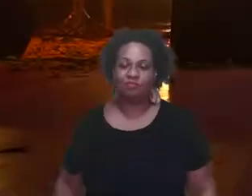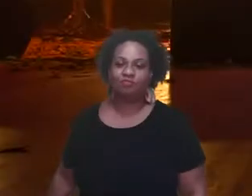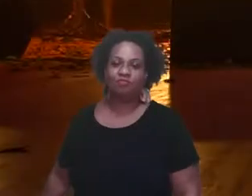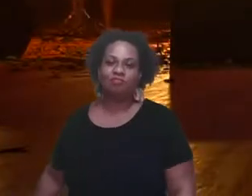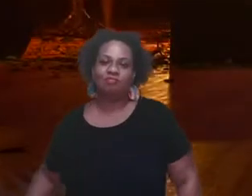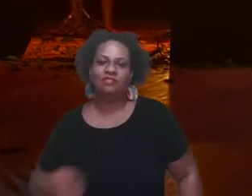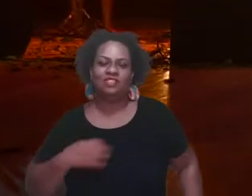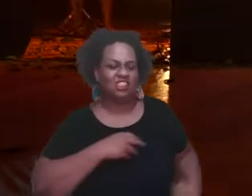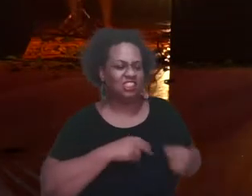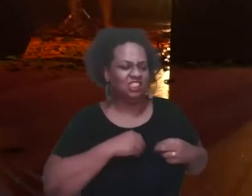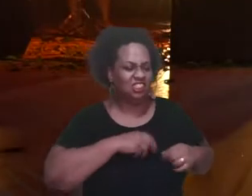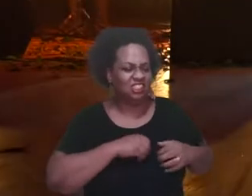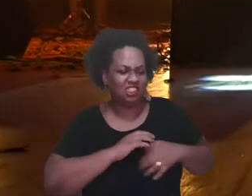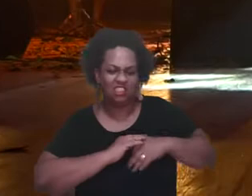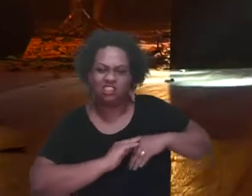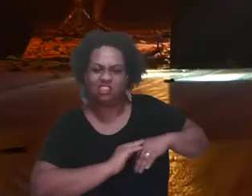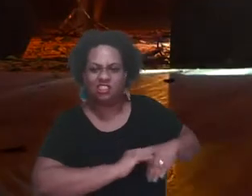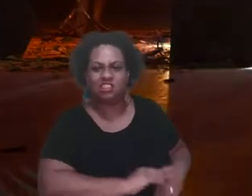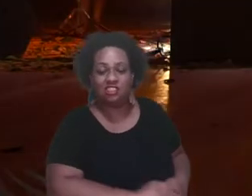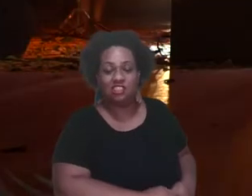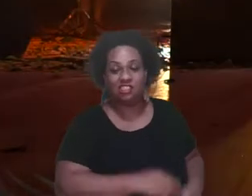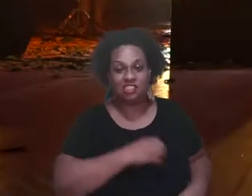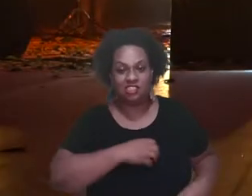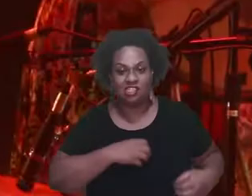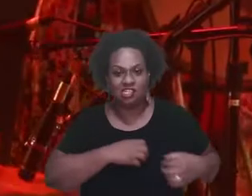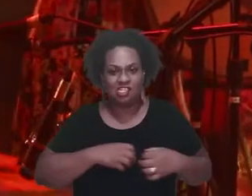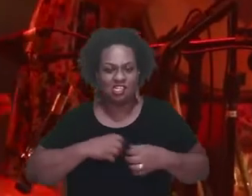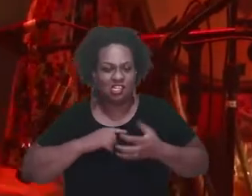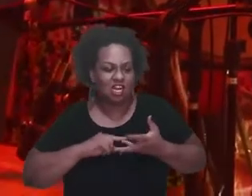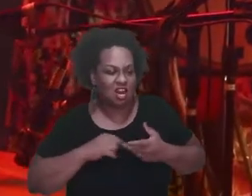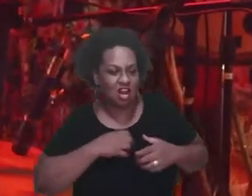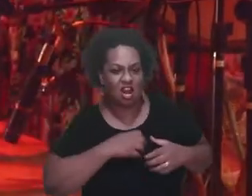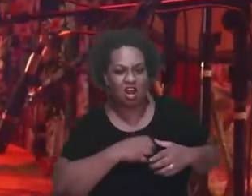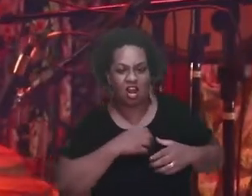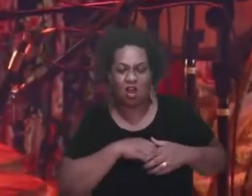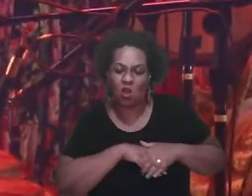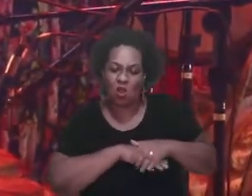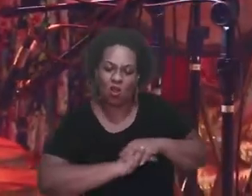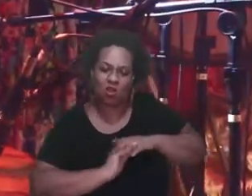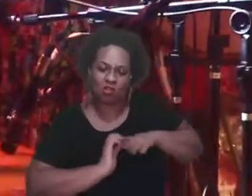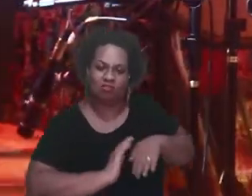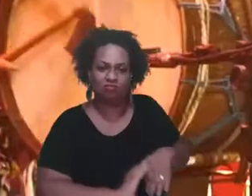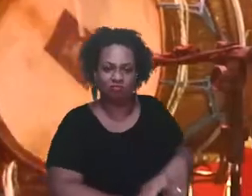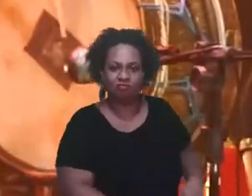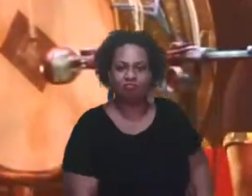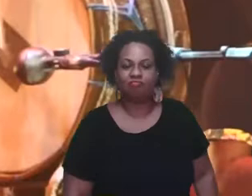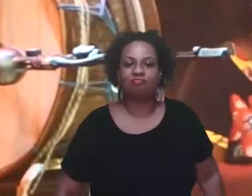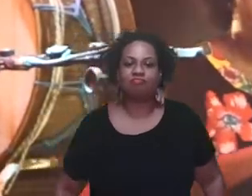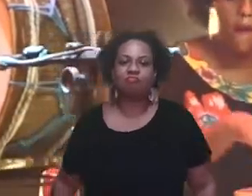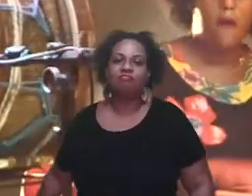quero faltar as águas que eu tenho guardada seu coração tá e